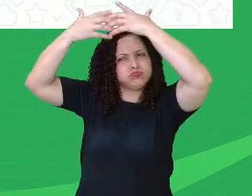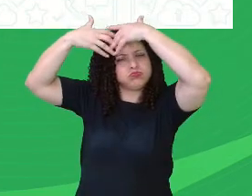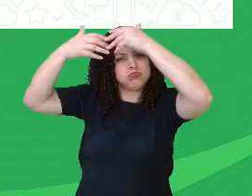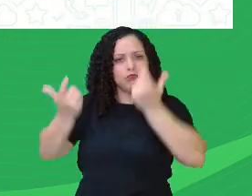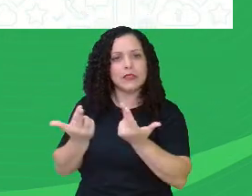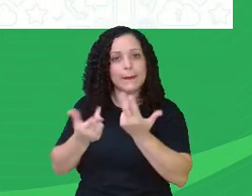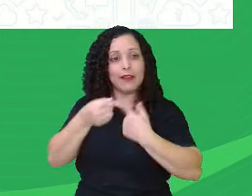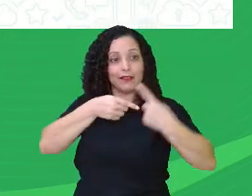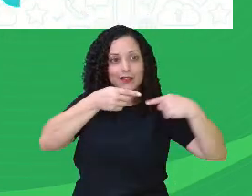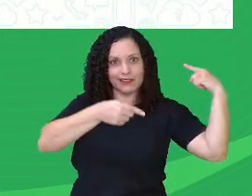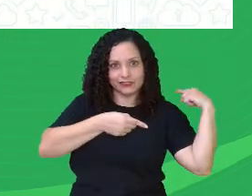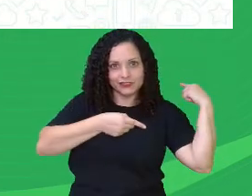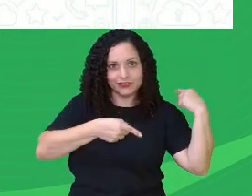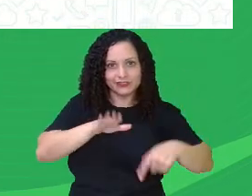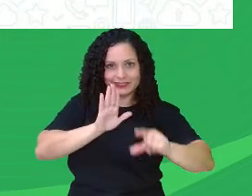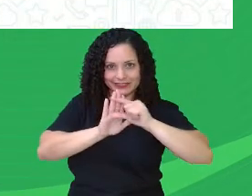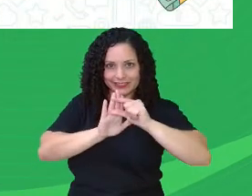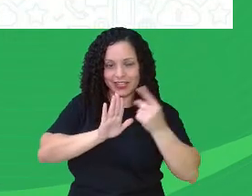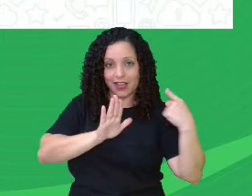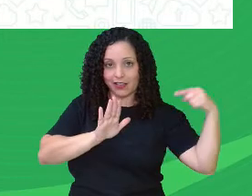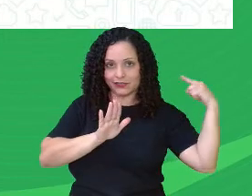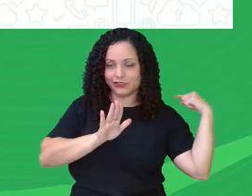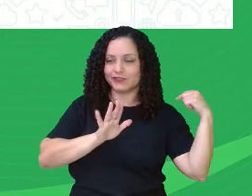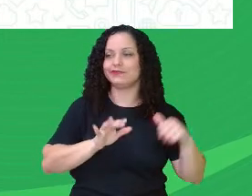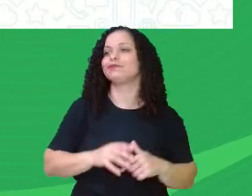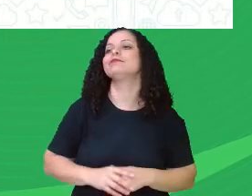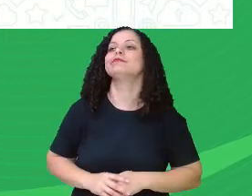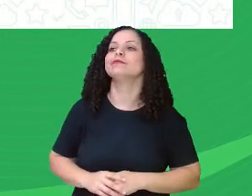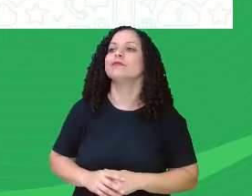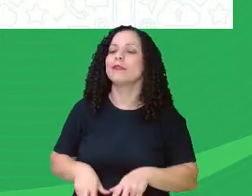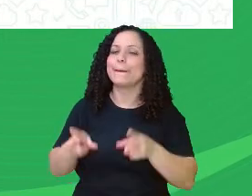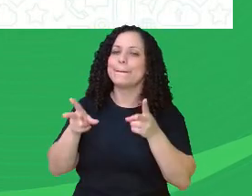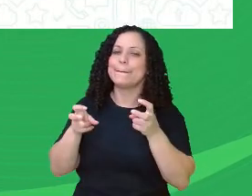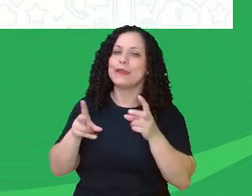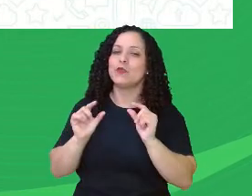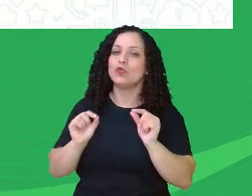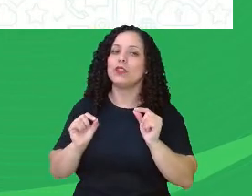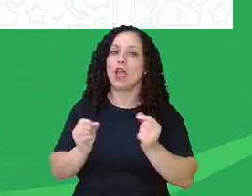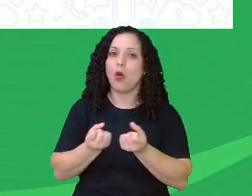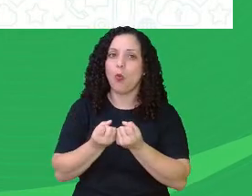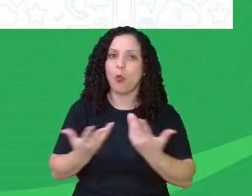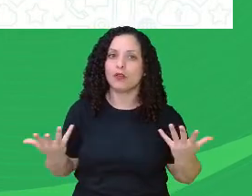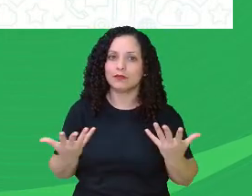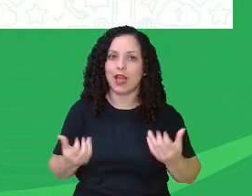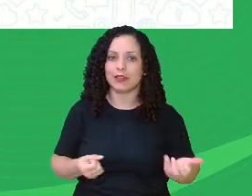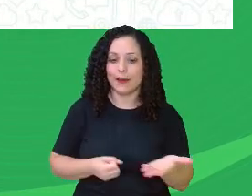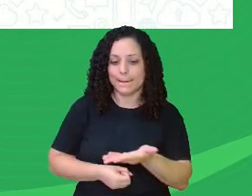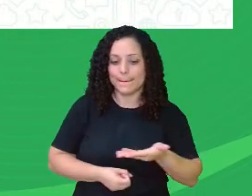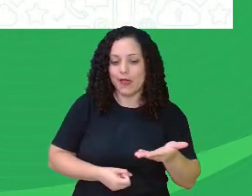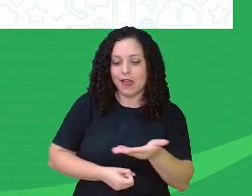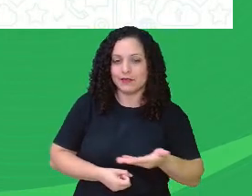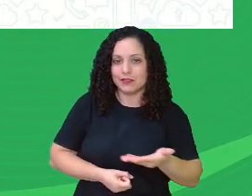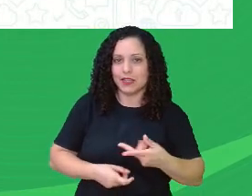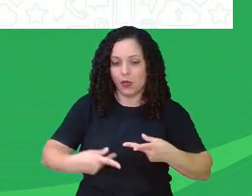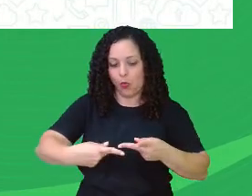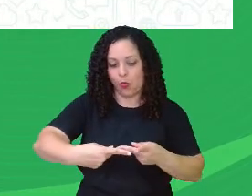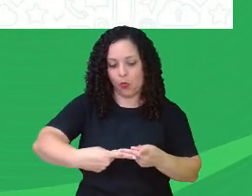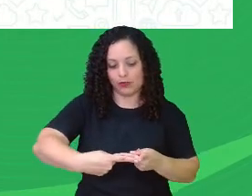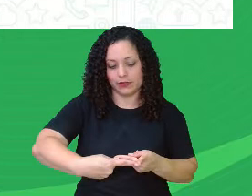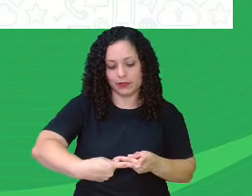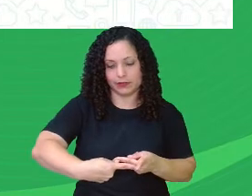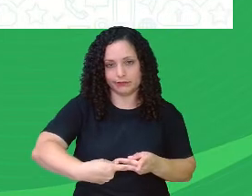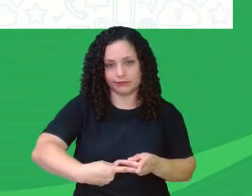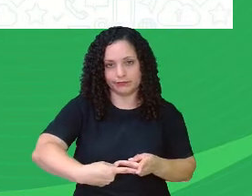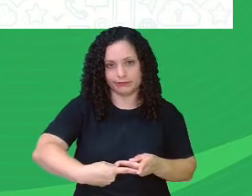questão anterior. Observa, ó. Você vai perceber que, assim sendo que o volume do prisma da base quadrada, representado na